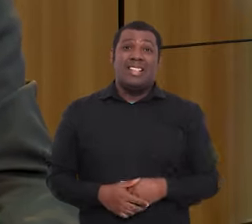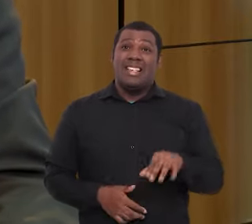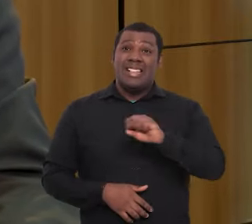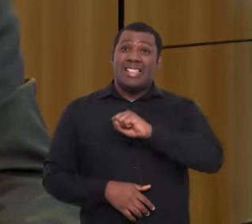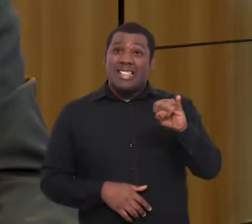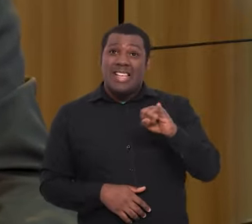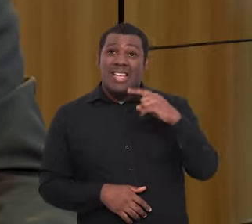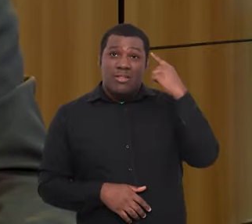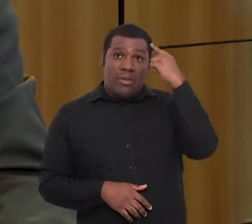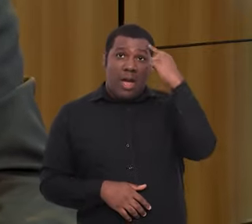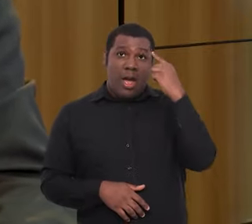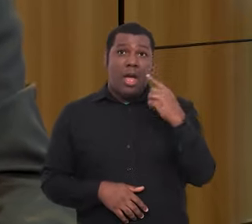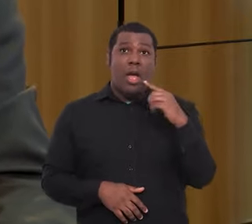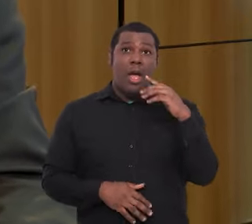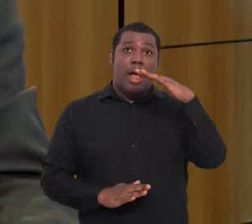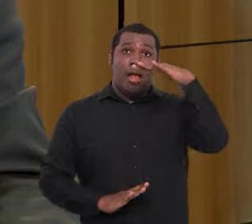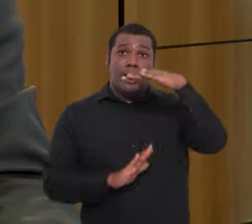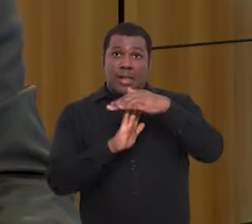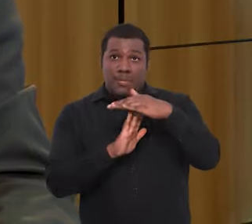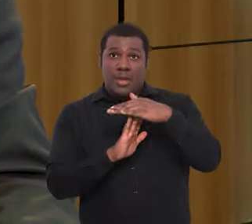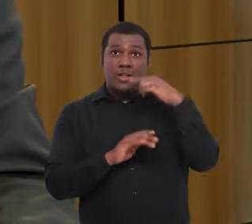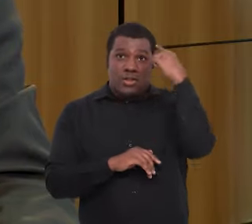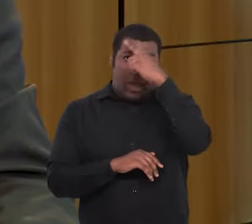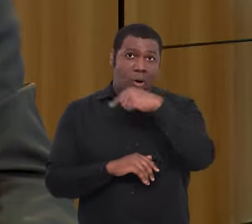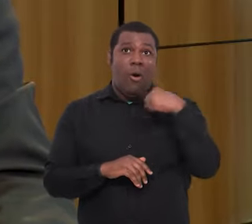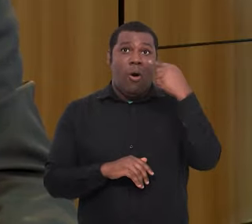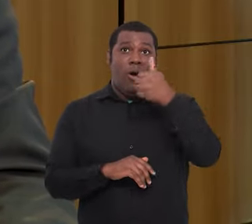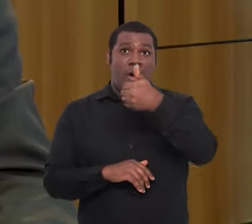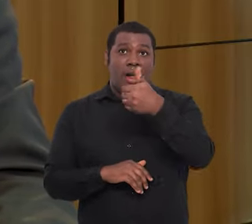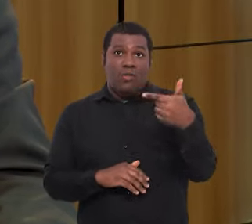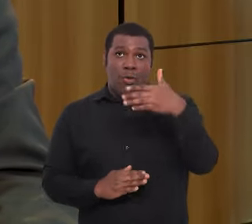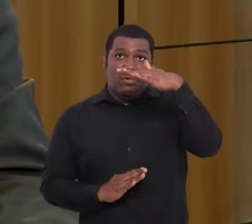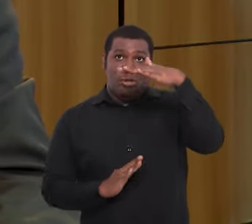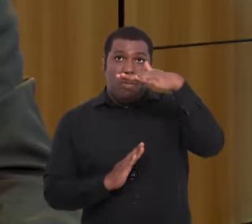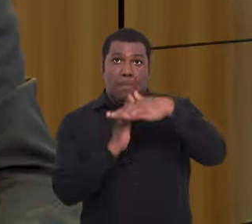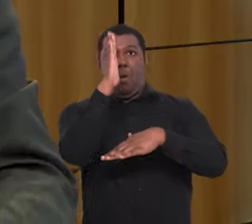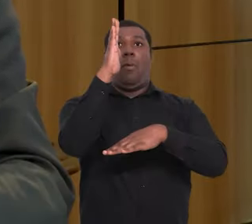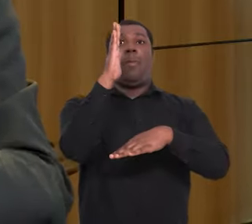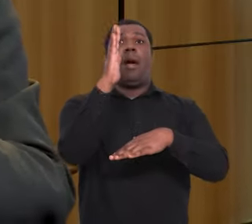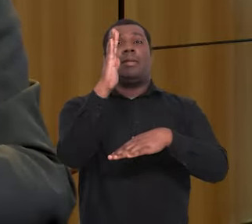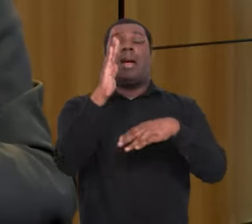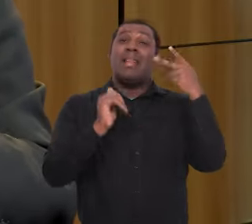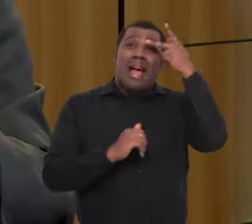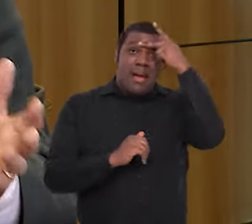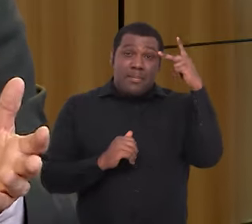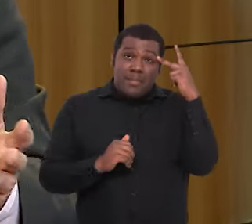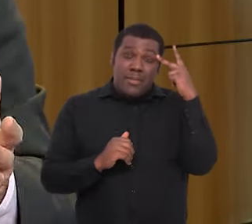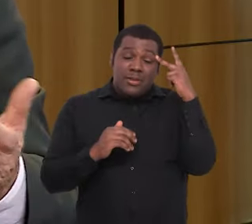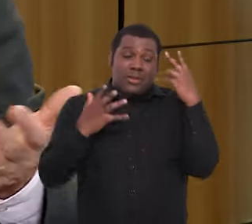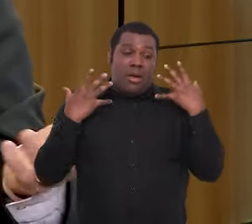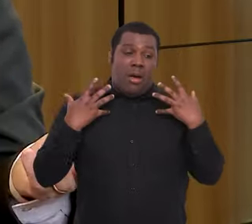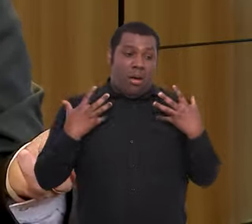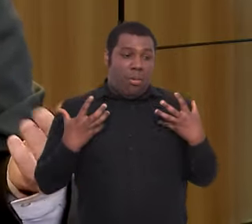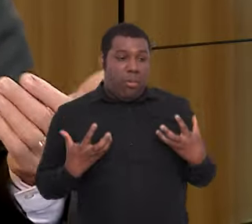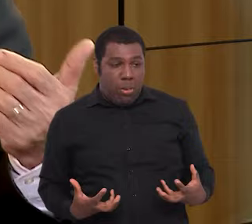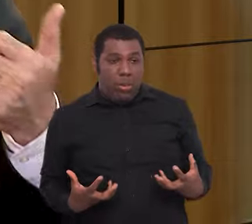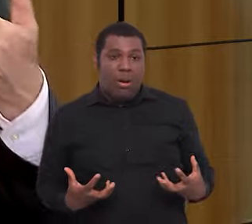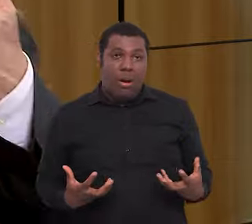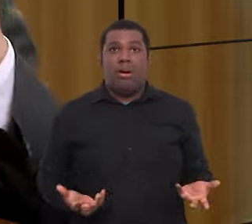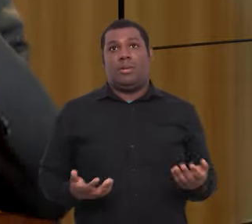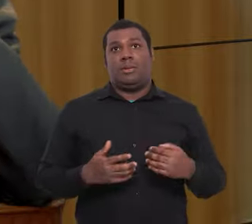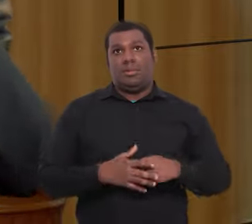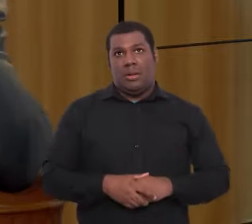uma estafa vai colocar em risco próprio profissional e o seu passageiro então Isso é a única restrição que tem a partir